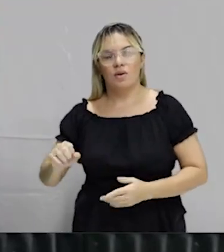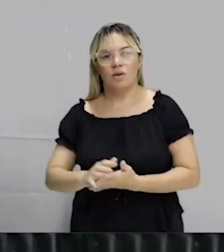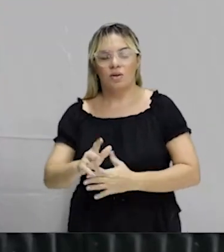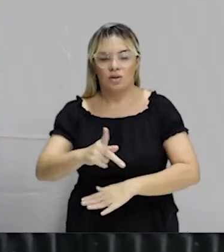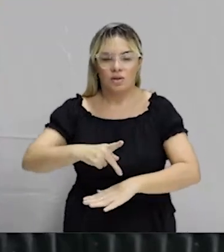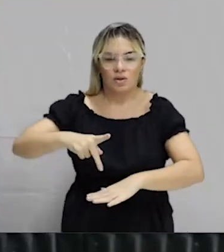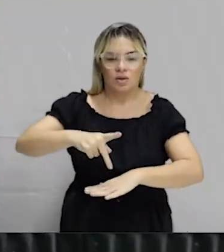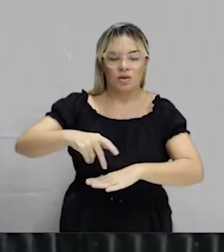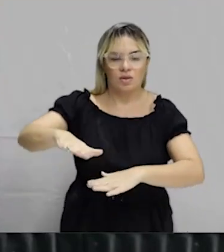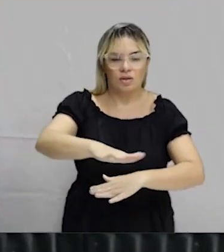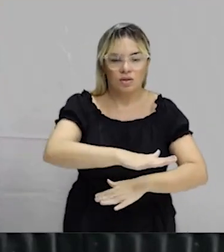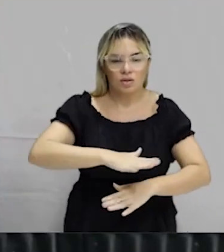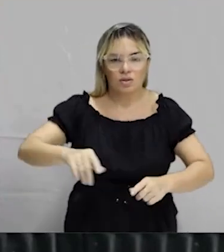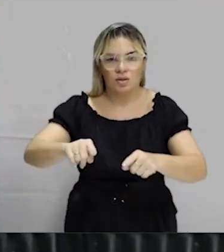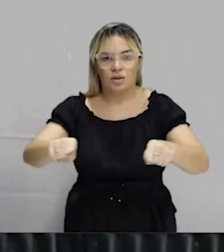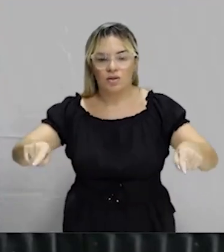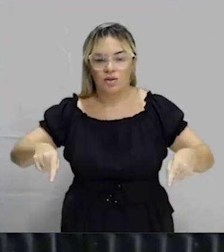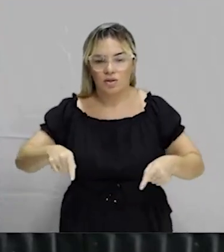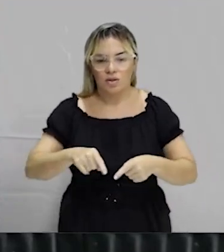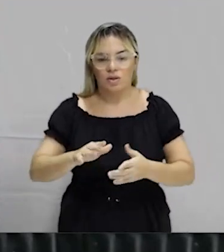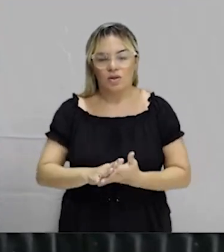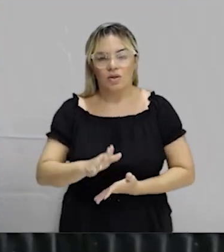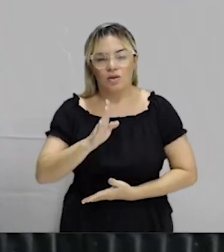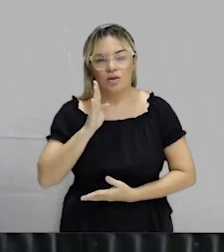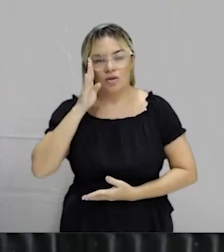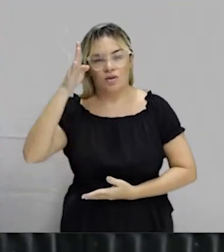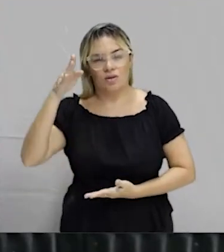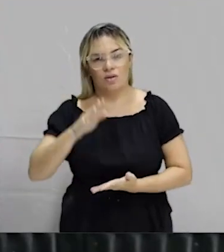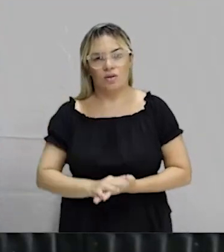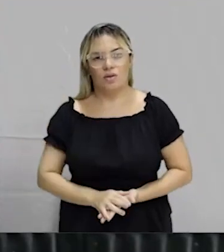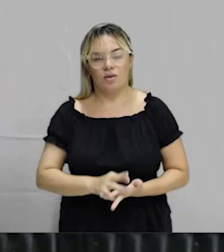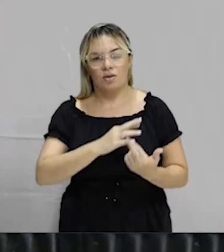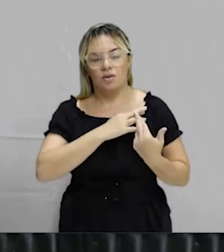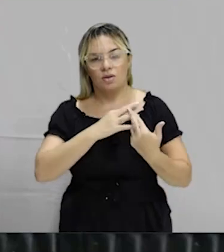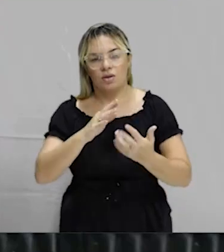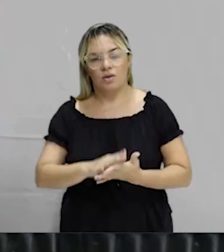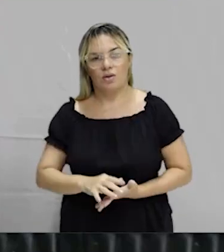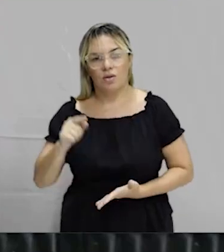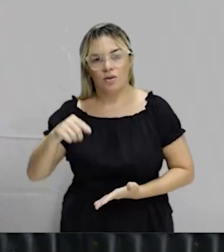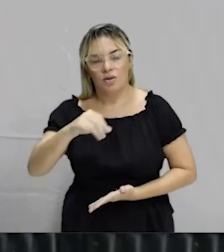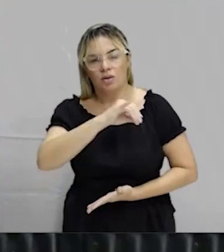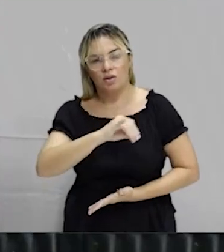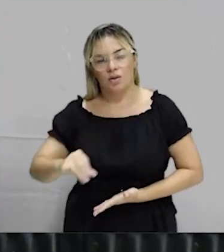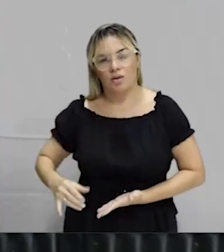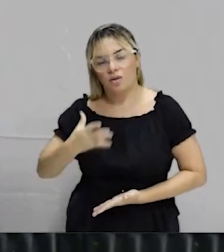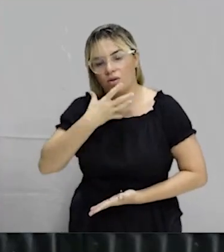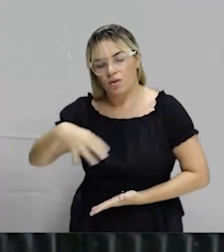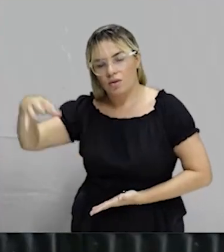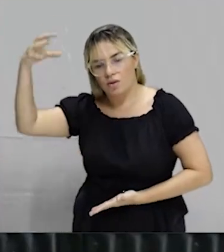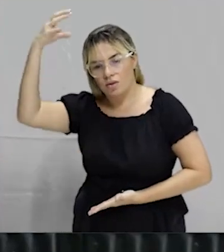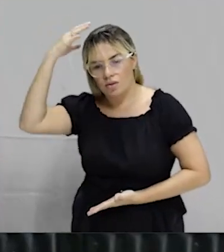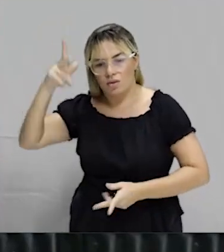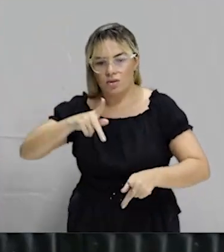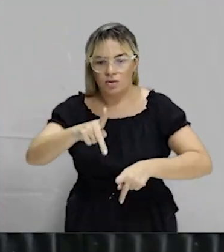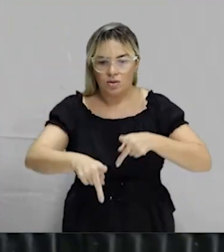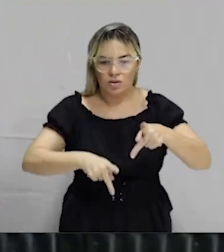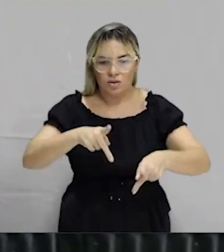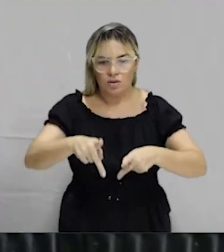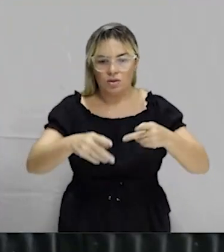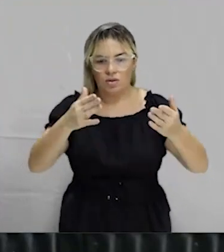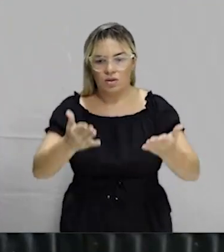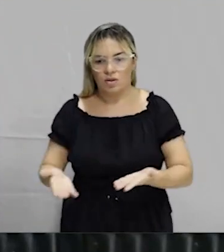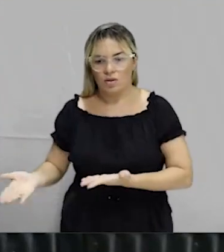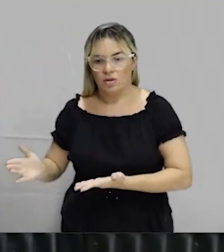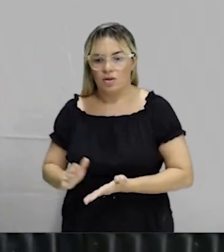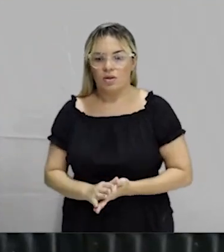dos principais imperadores que estiveram presentes dentro dessa civilização persa foi o